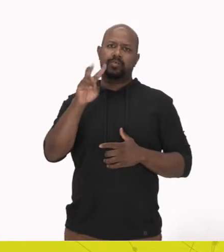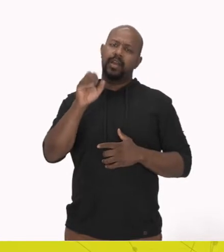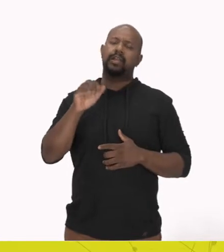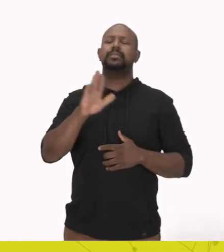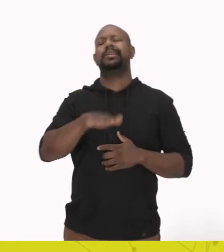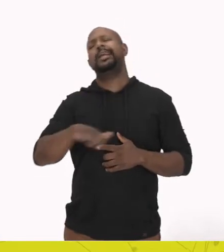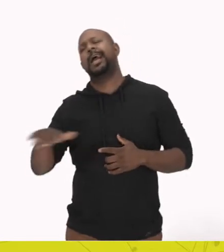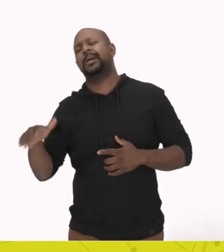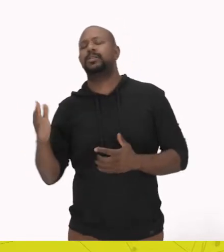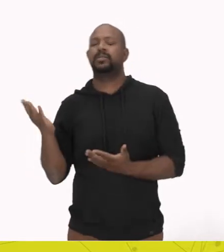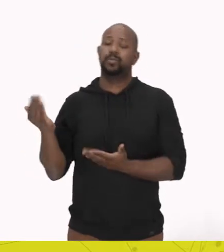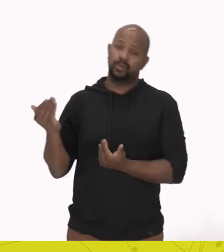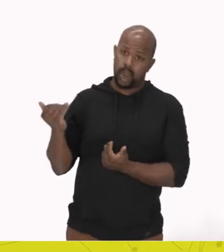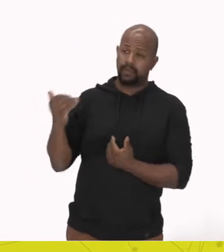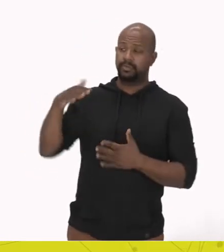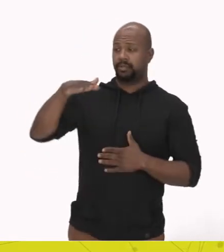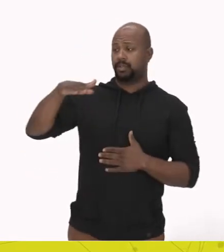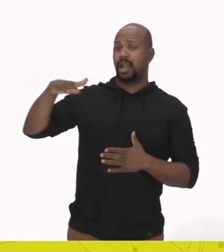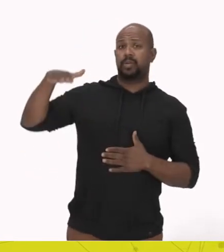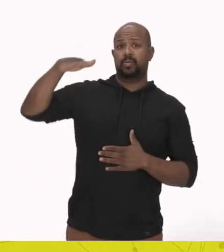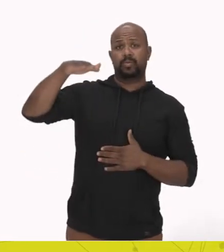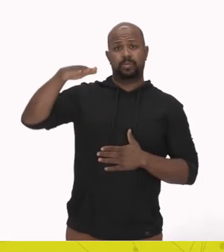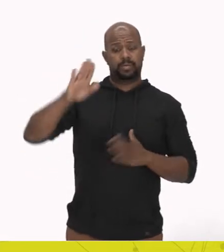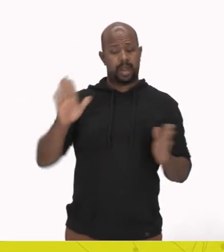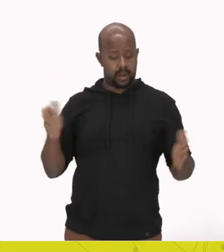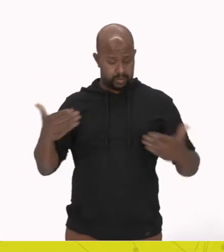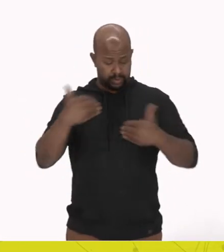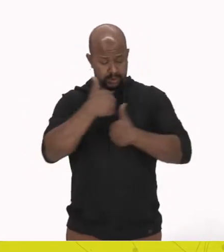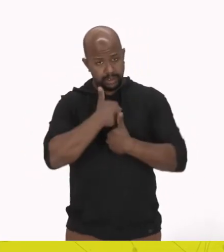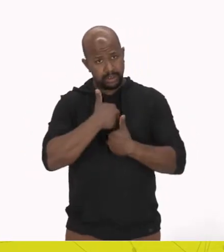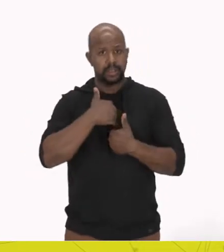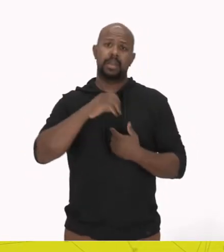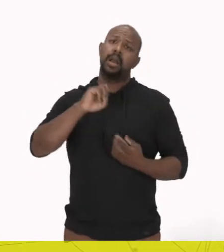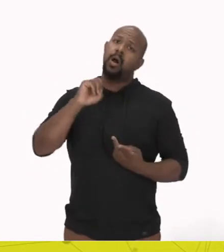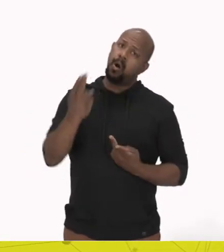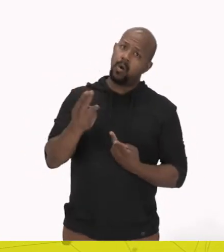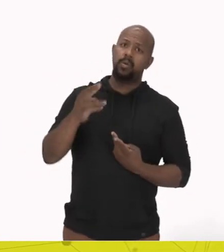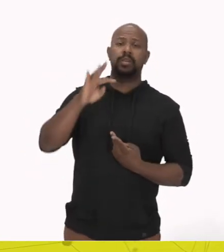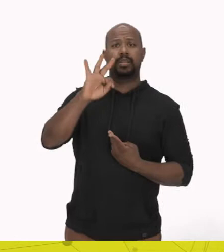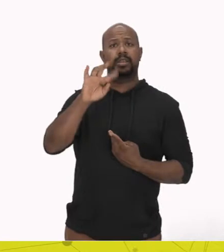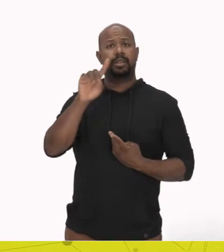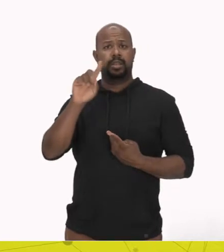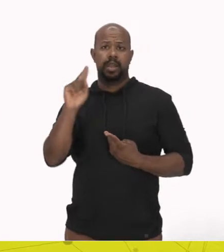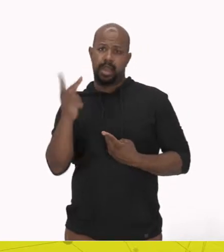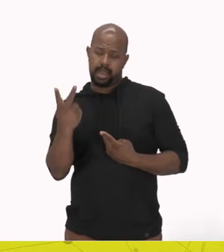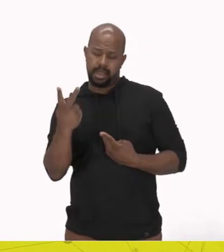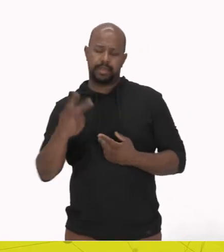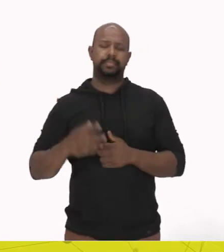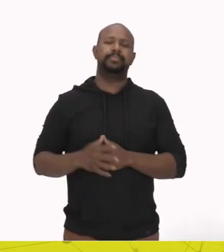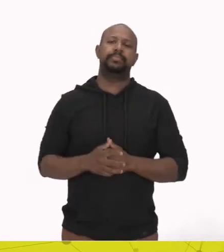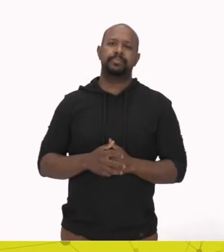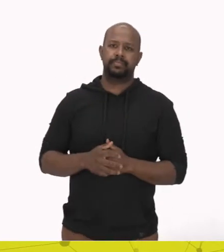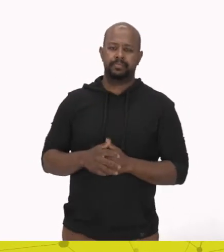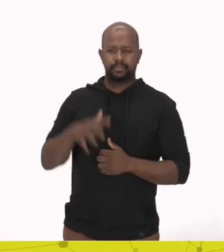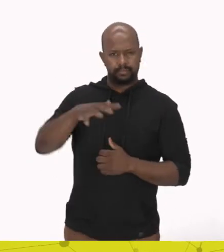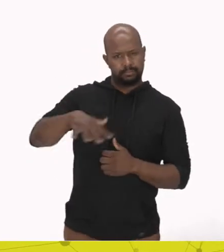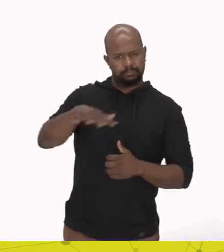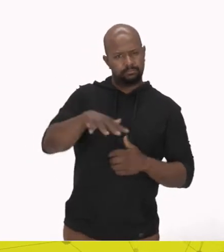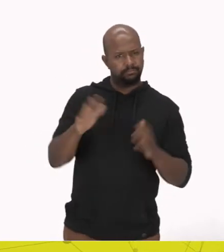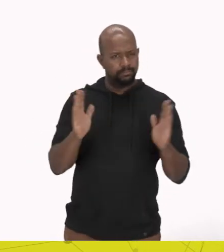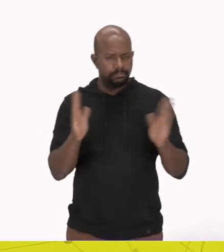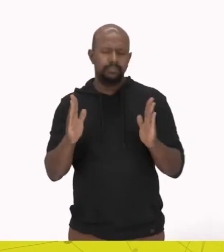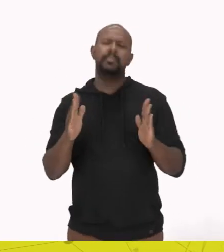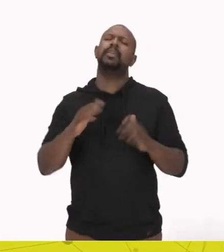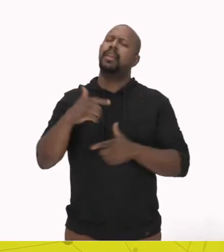neurodiversas, crianças, jovens e adultos autistas ou com TDAH. Nesse